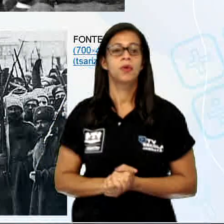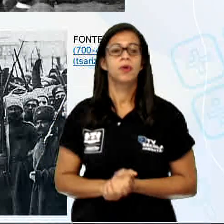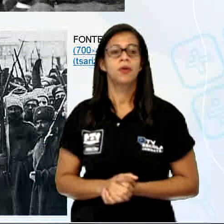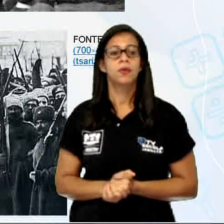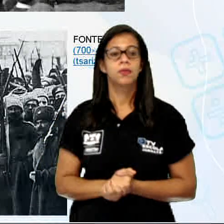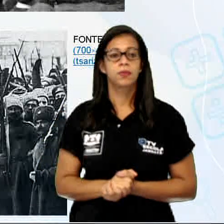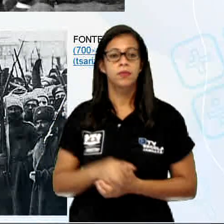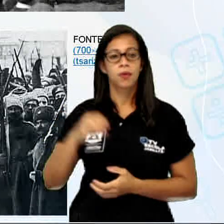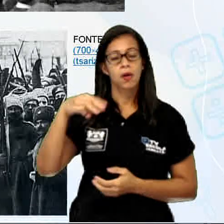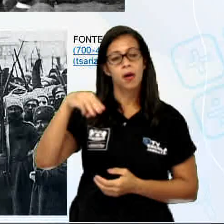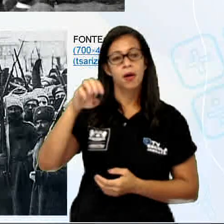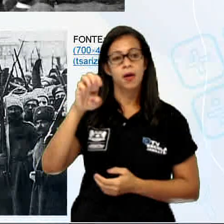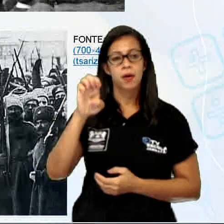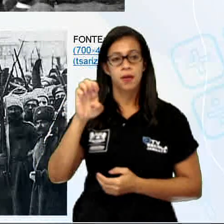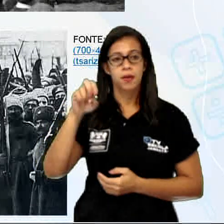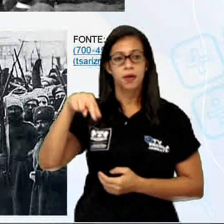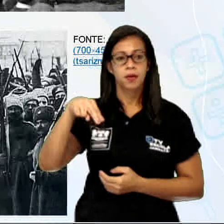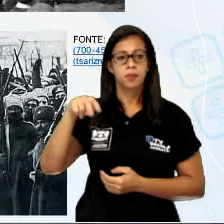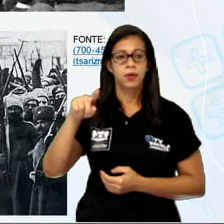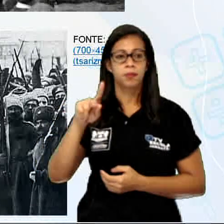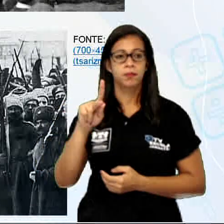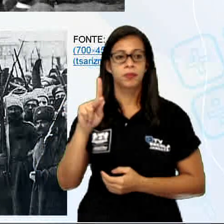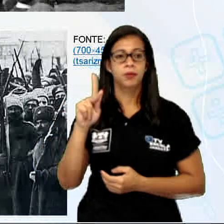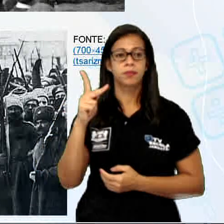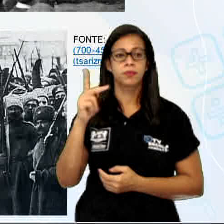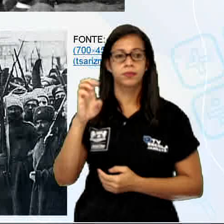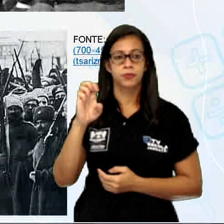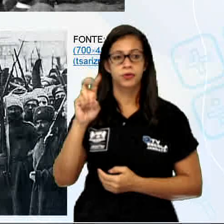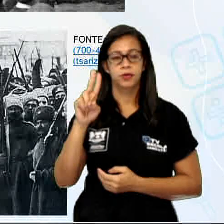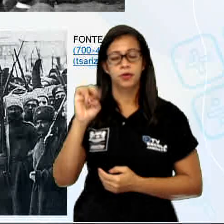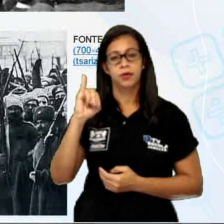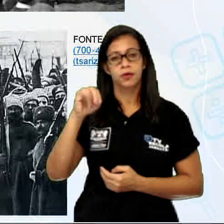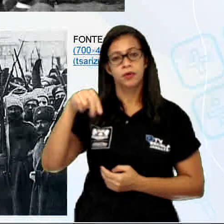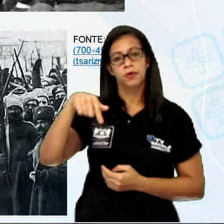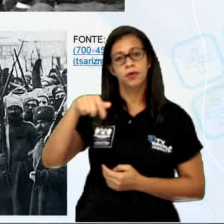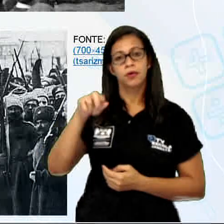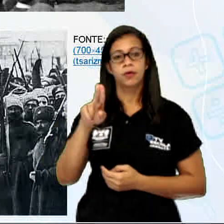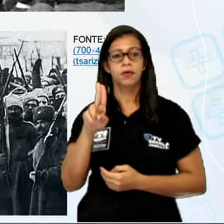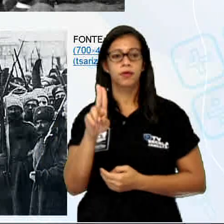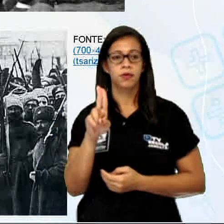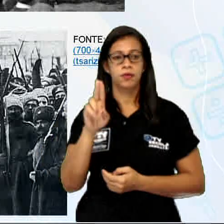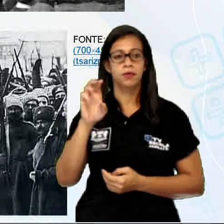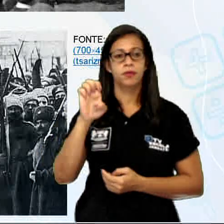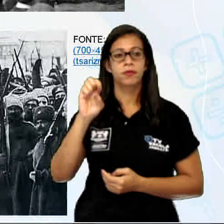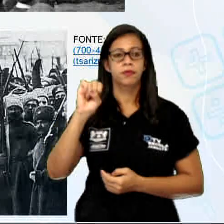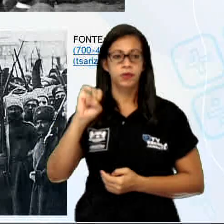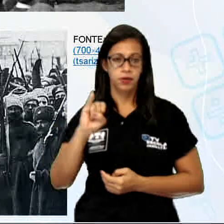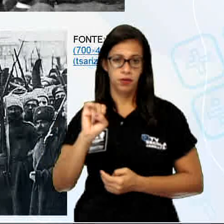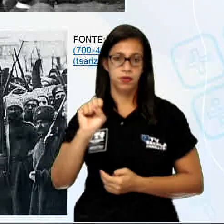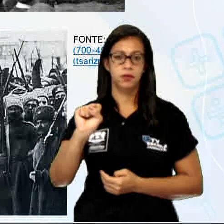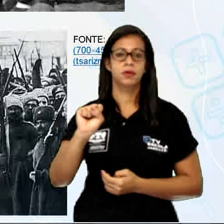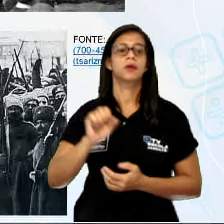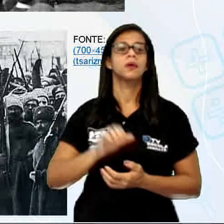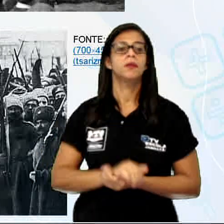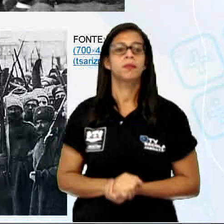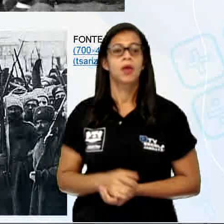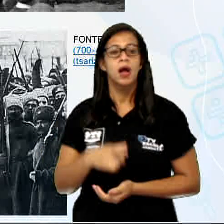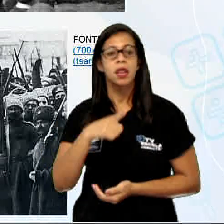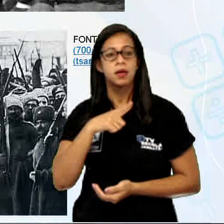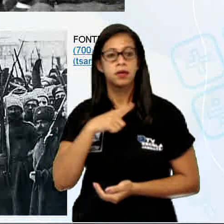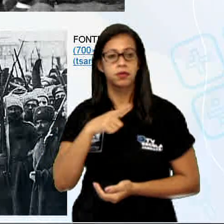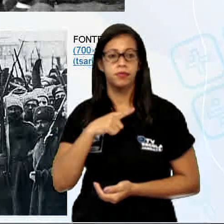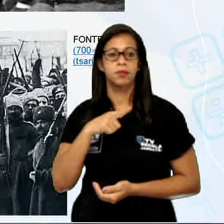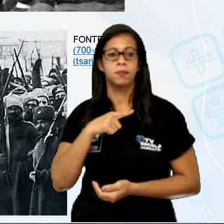levante popular contra o czarismo. Tem-se início, então, a Revolução Russa, que neste momento